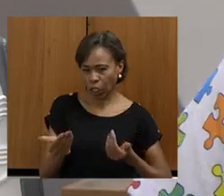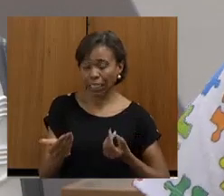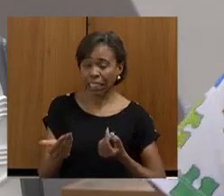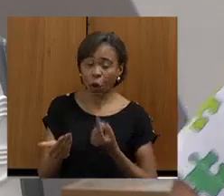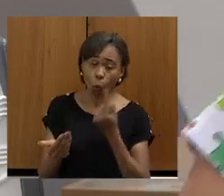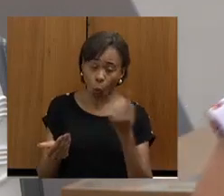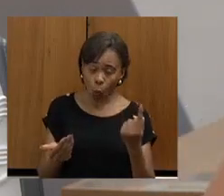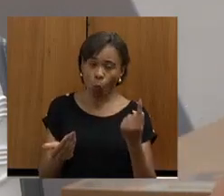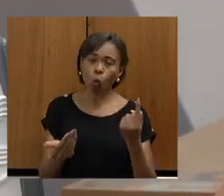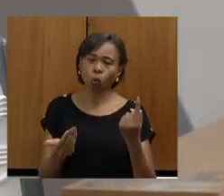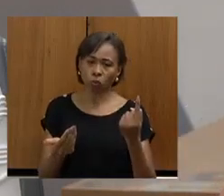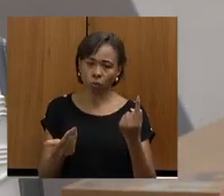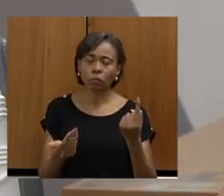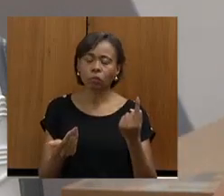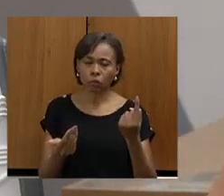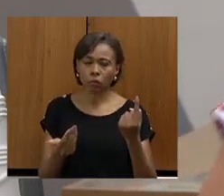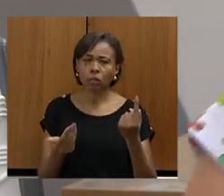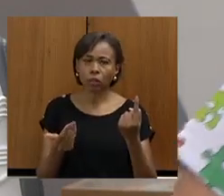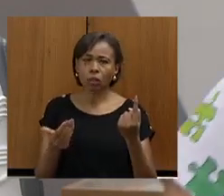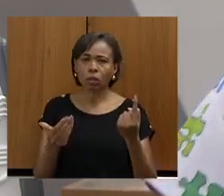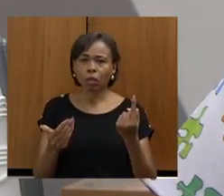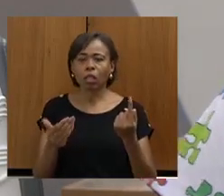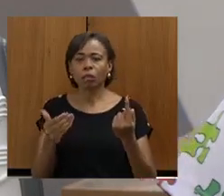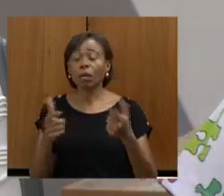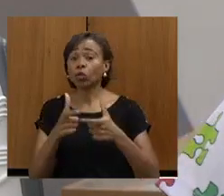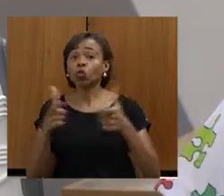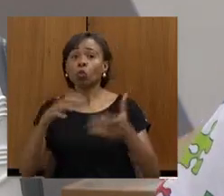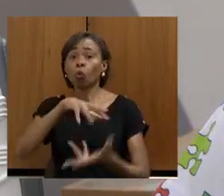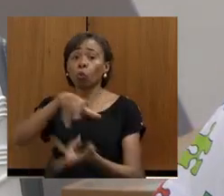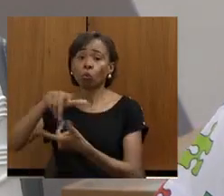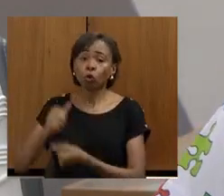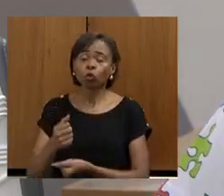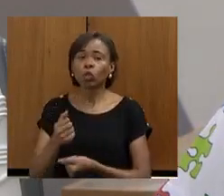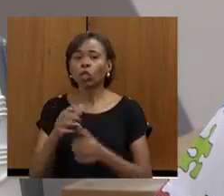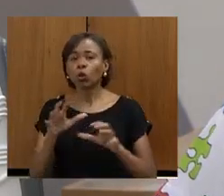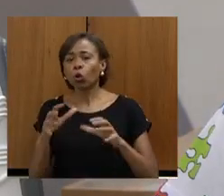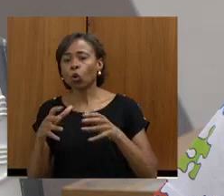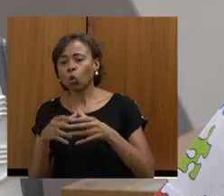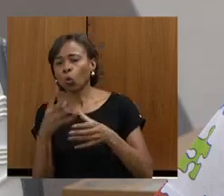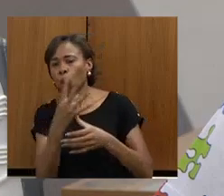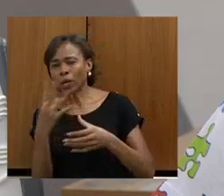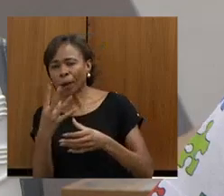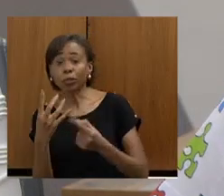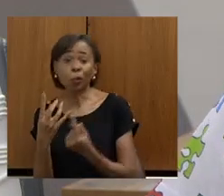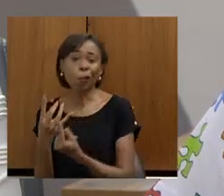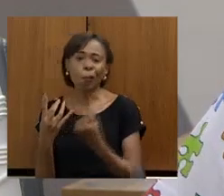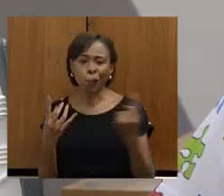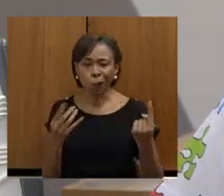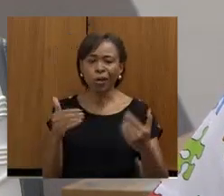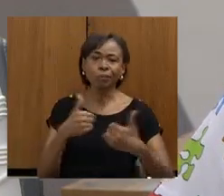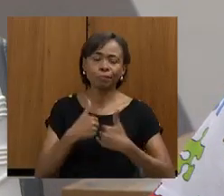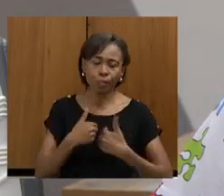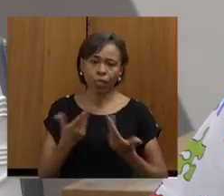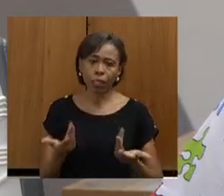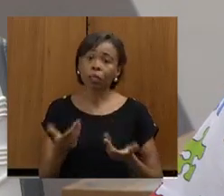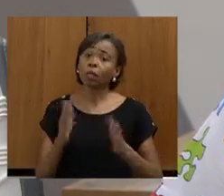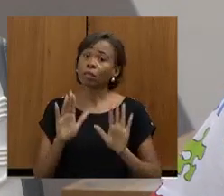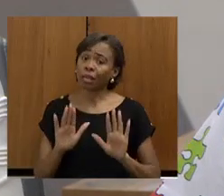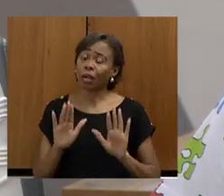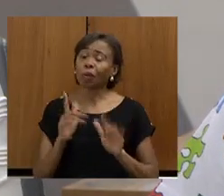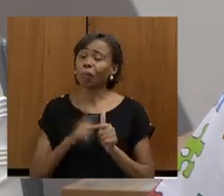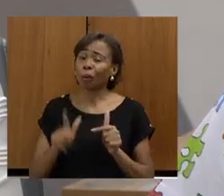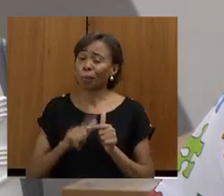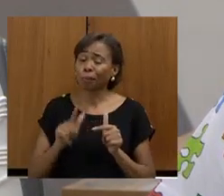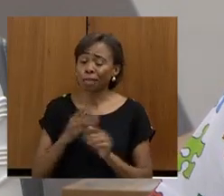uma das mais relevantes do mundo, é de 1 em 44, em que, pese algumas críticas sobre a proliferação do diagnóstico,